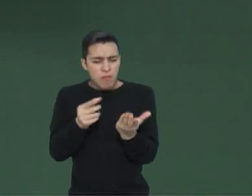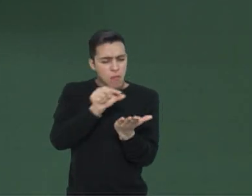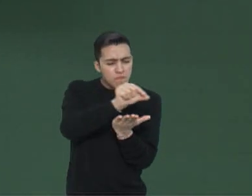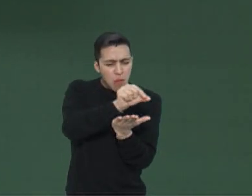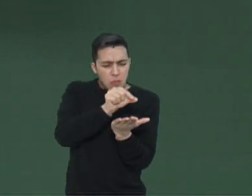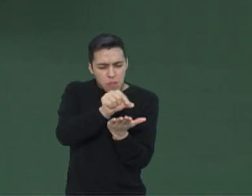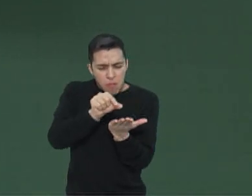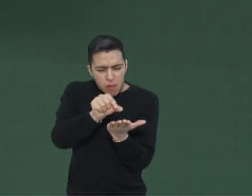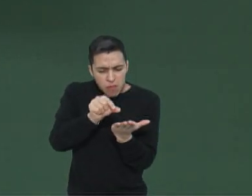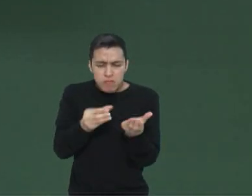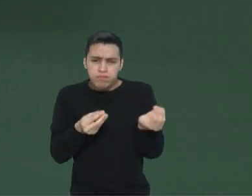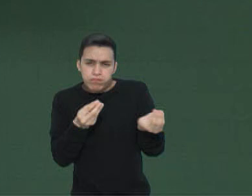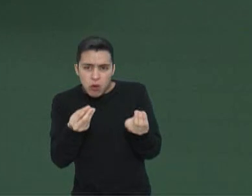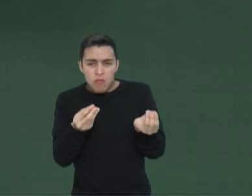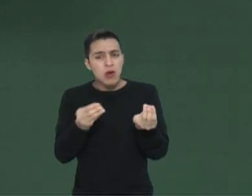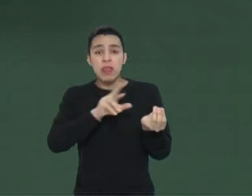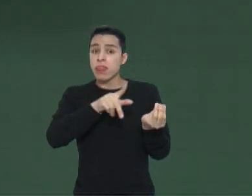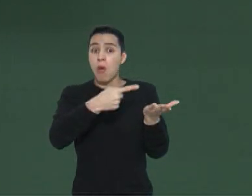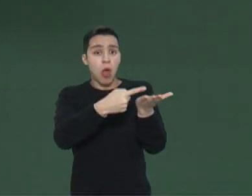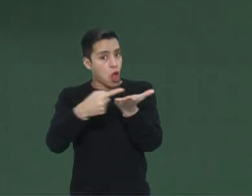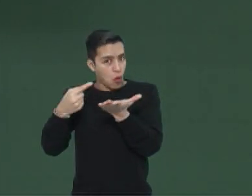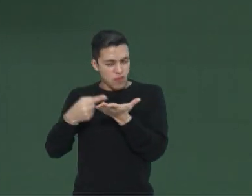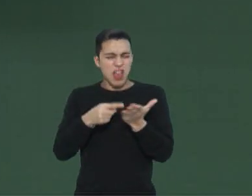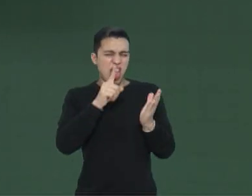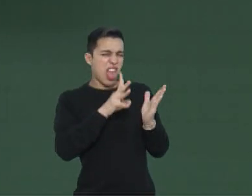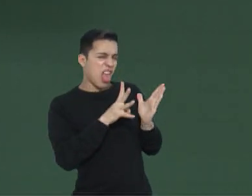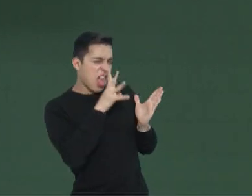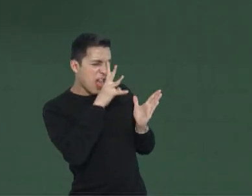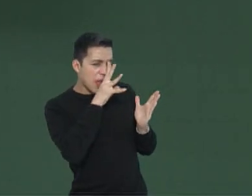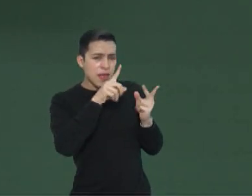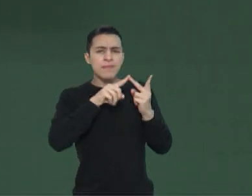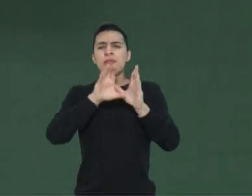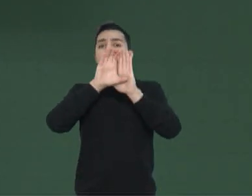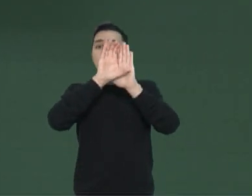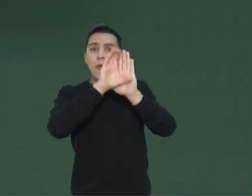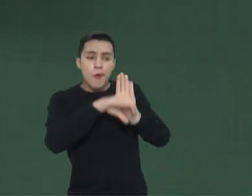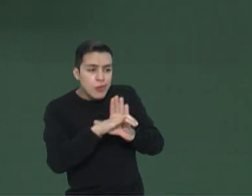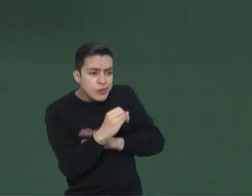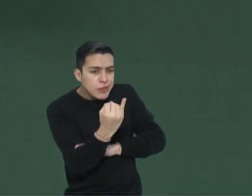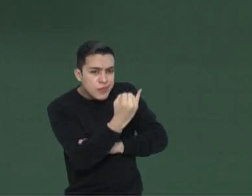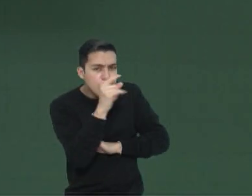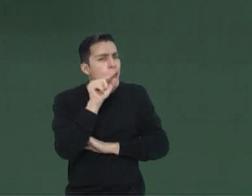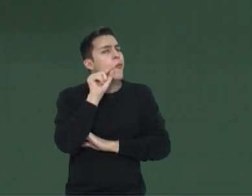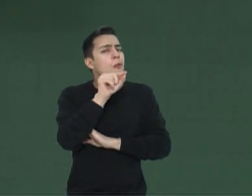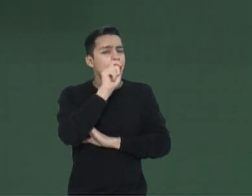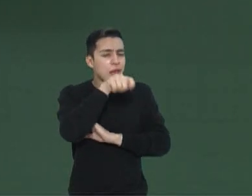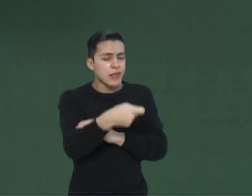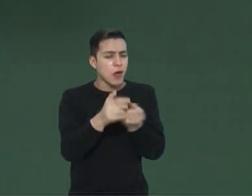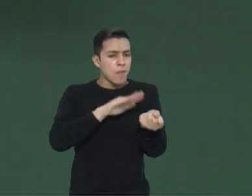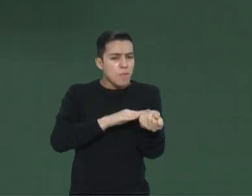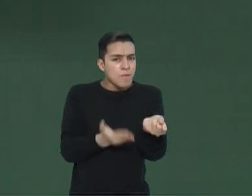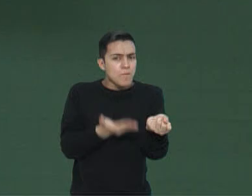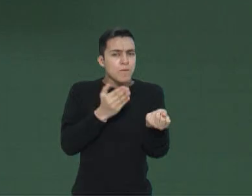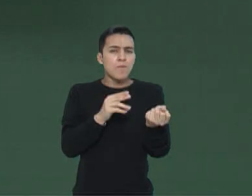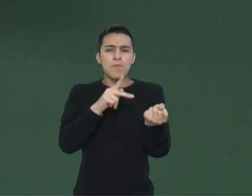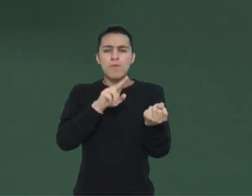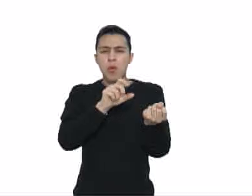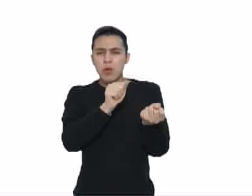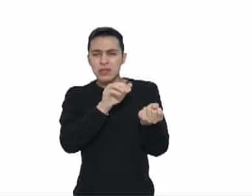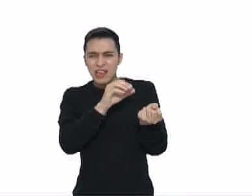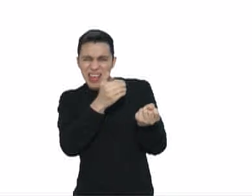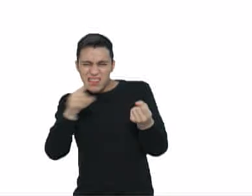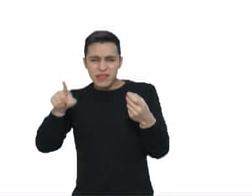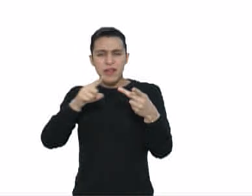notação musical não convencional, sobre alguns conceitos importantes como pulsação,